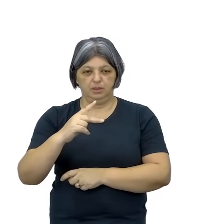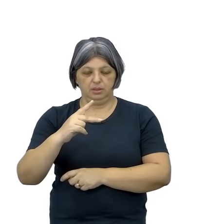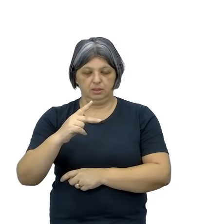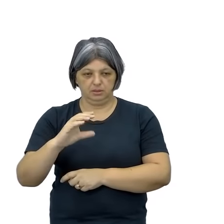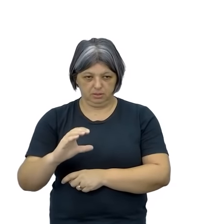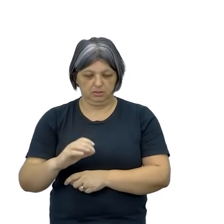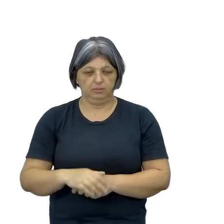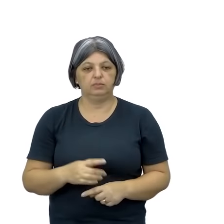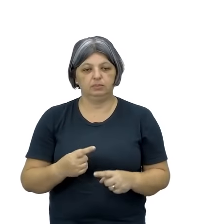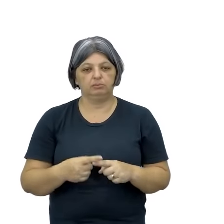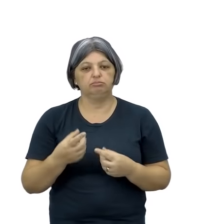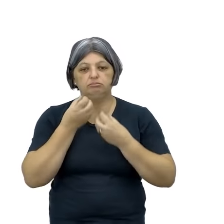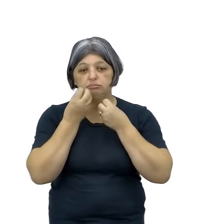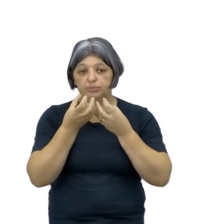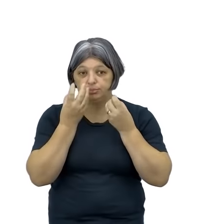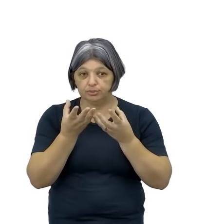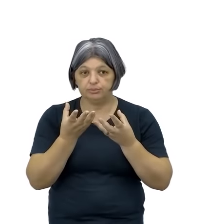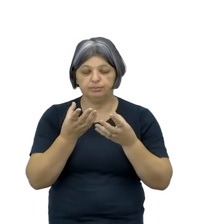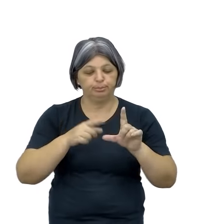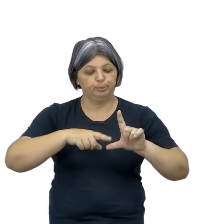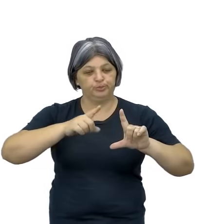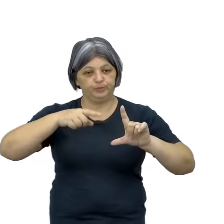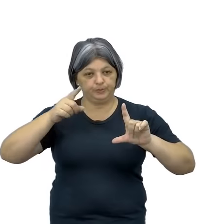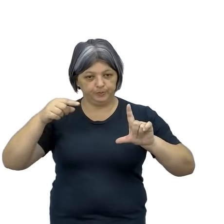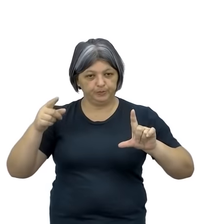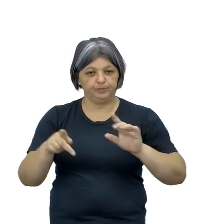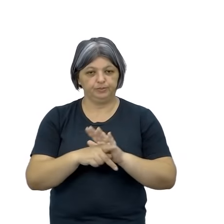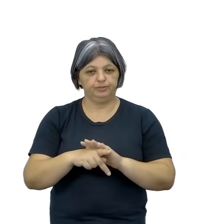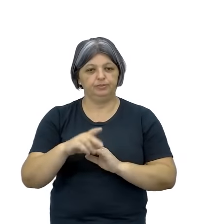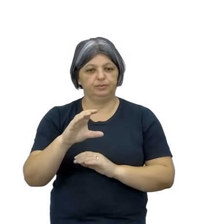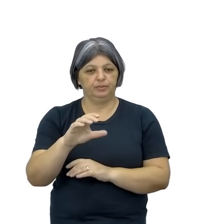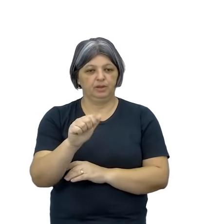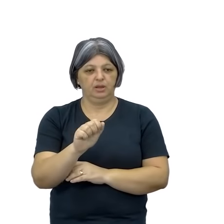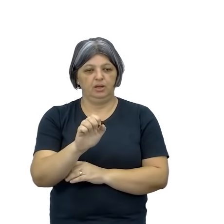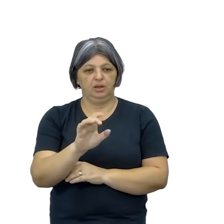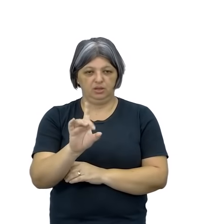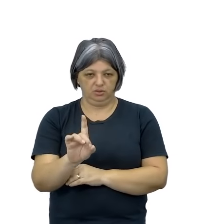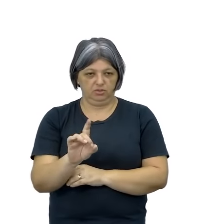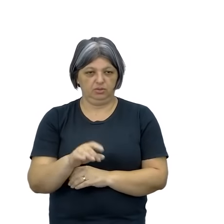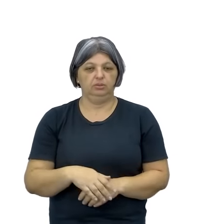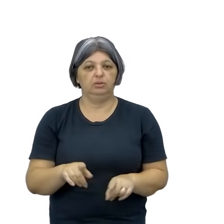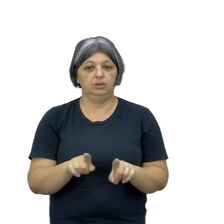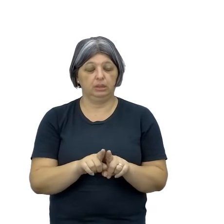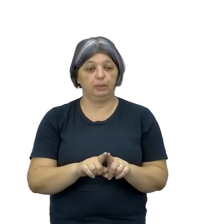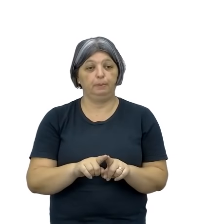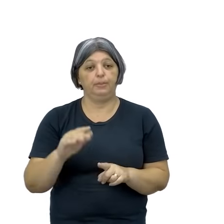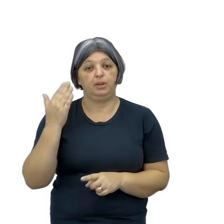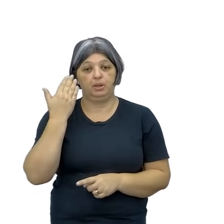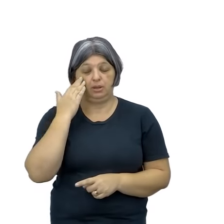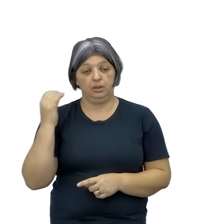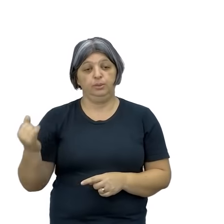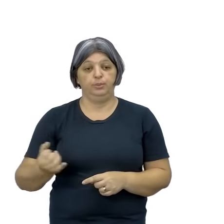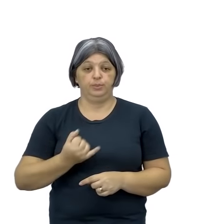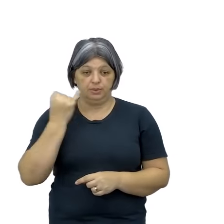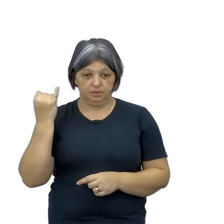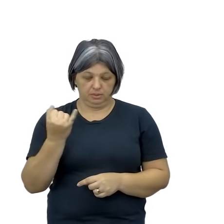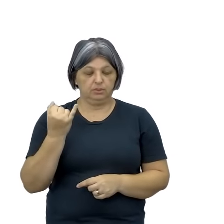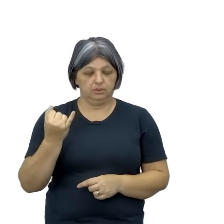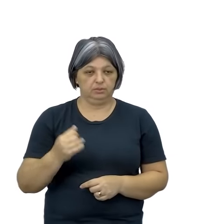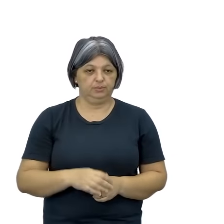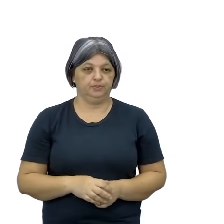nesses dados, né, que vão aparecer ali no CAED, é bom relembrar aqui inicialmente, pois lá eu vou retomar